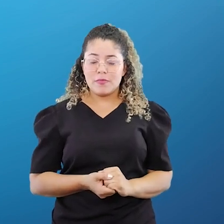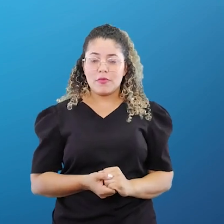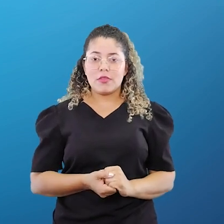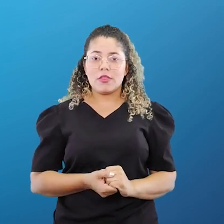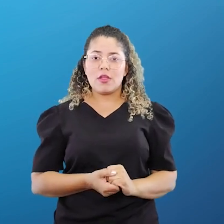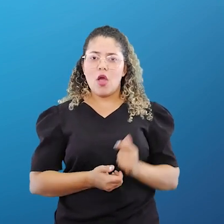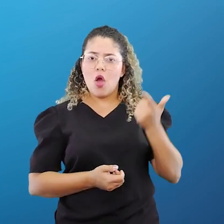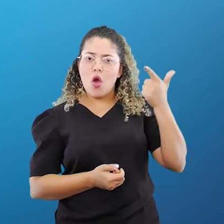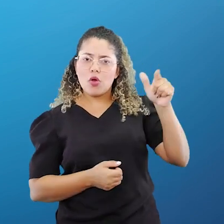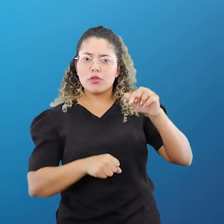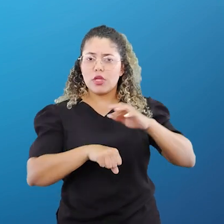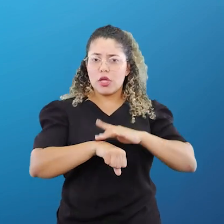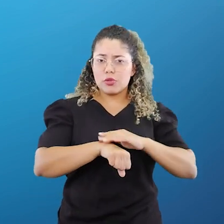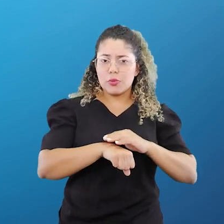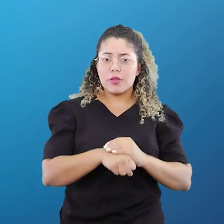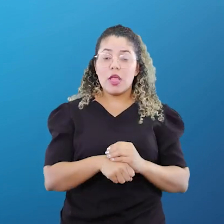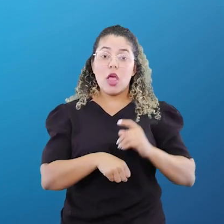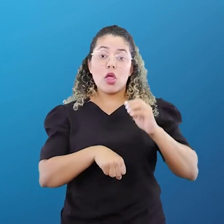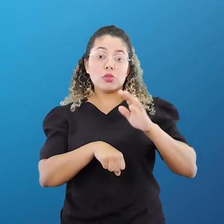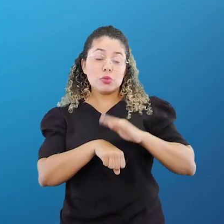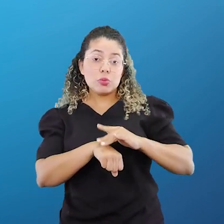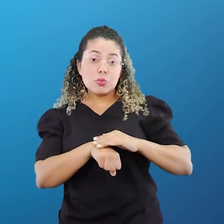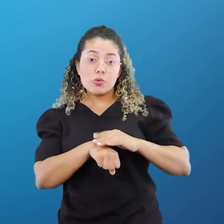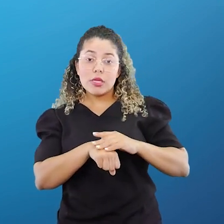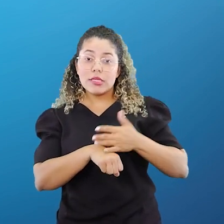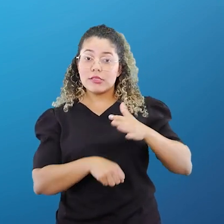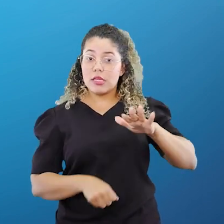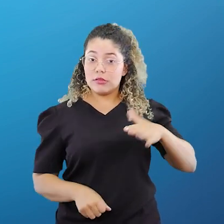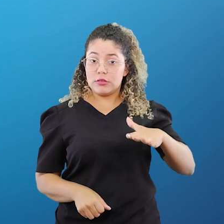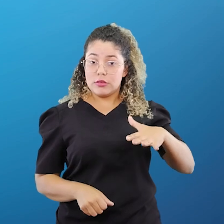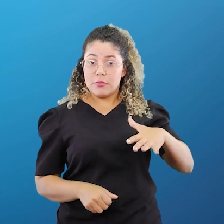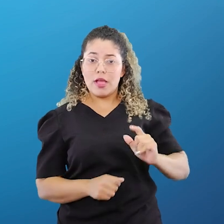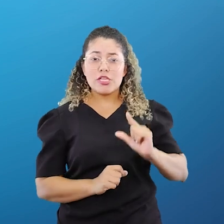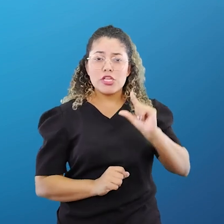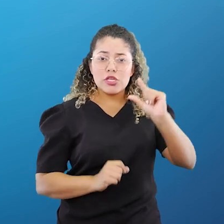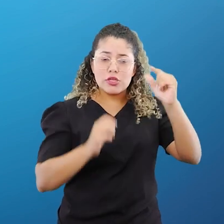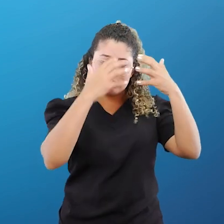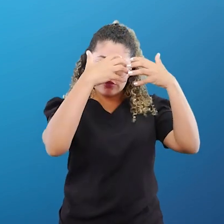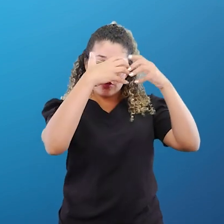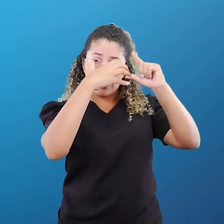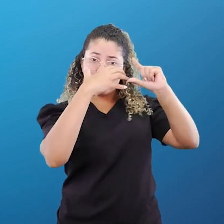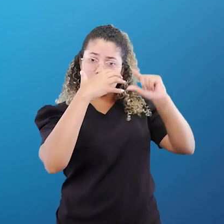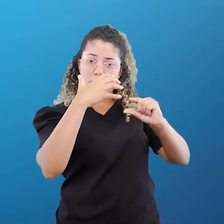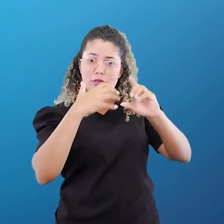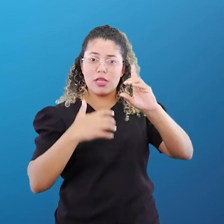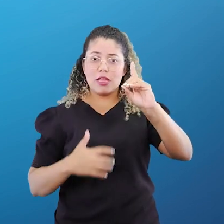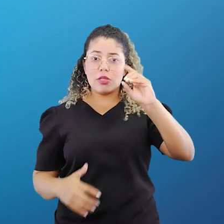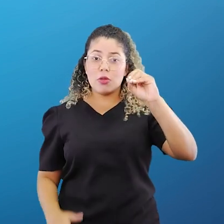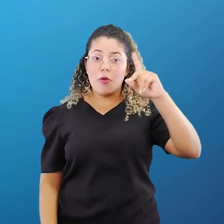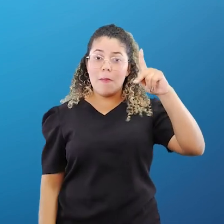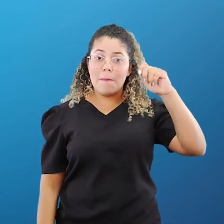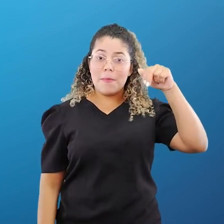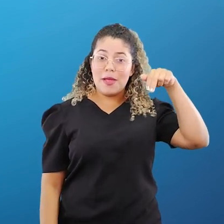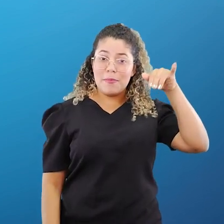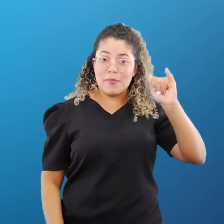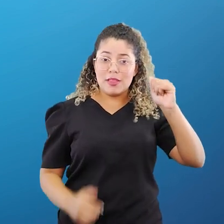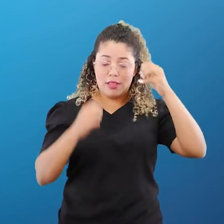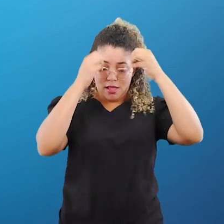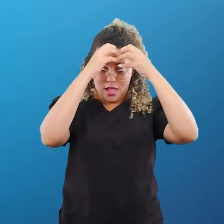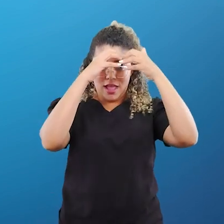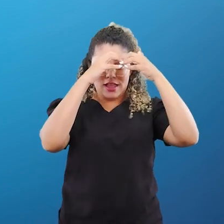Mais uma doença de Parkinson. É a diminuição na produção do neurotransmissor dopamina.